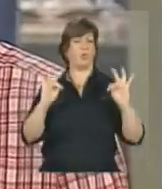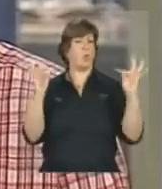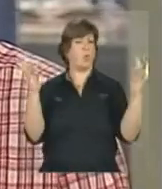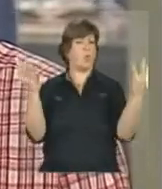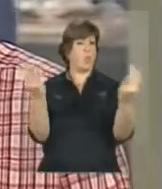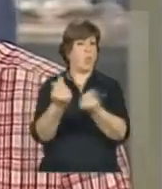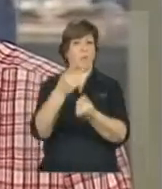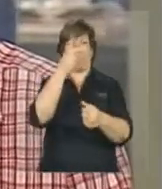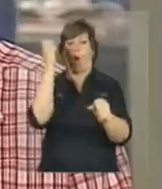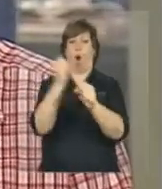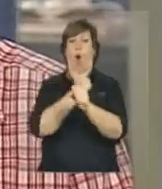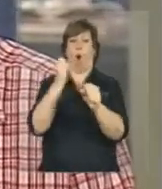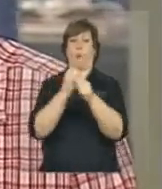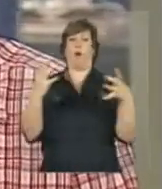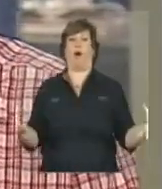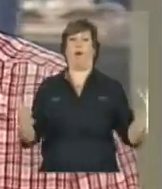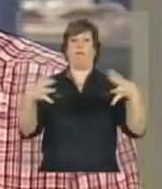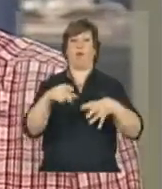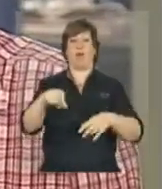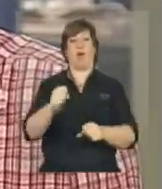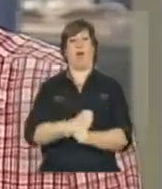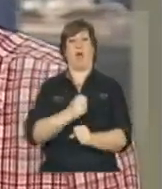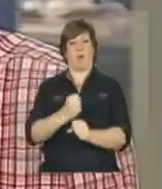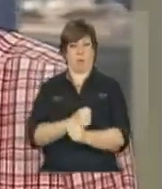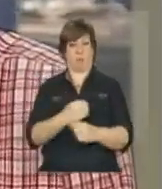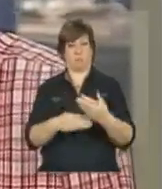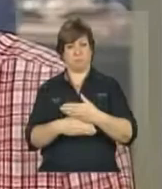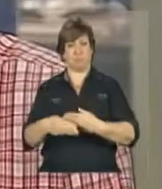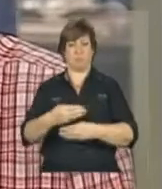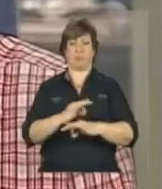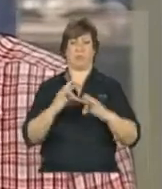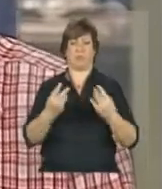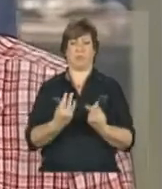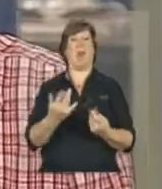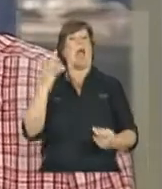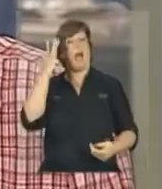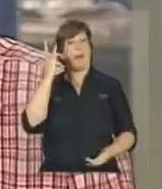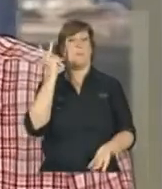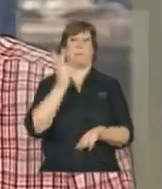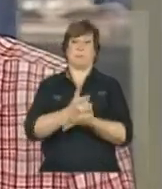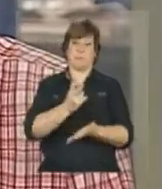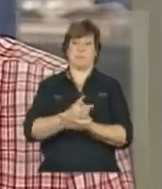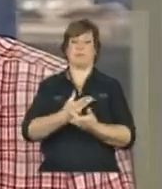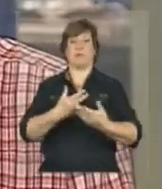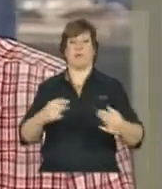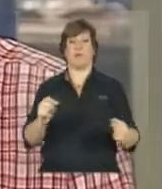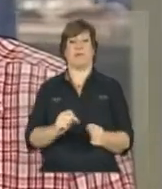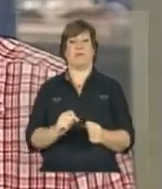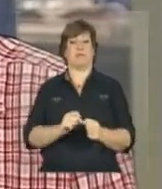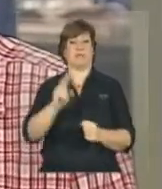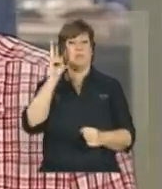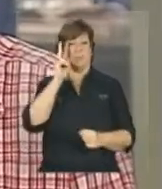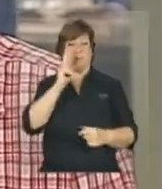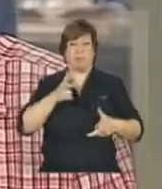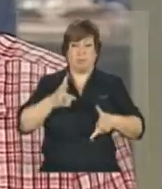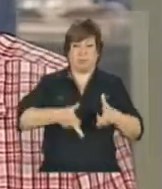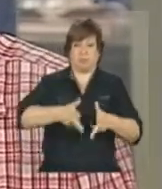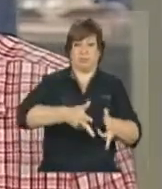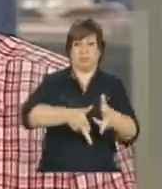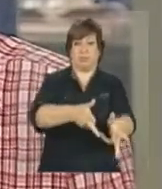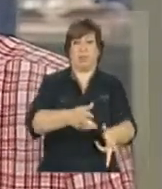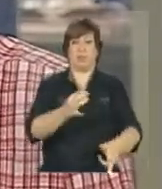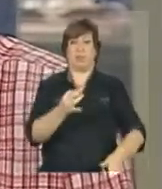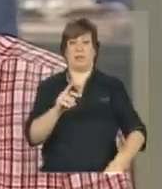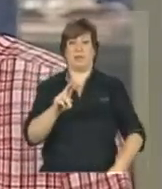os construtores envolvidos nessa obra. Nós vamos fazer a mesma coisa amanhã no que diz respeito à ferrovia